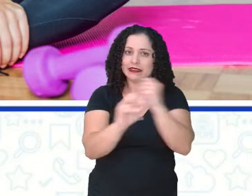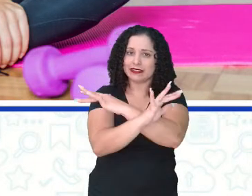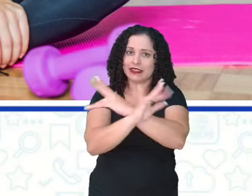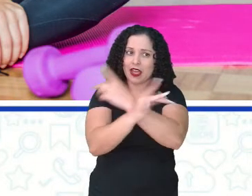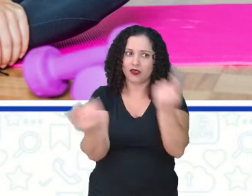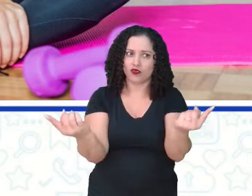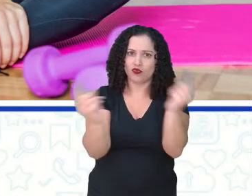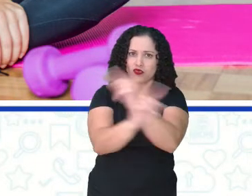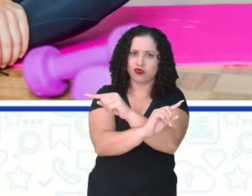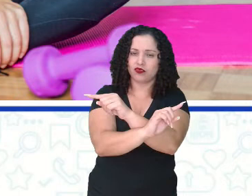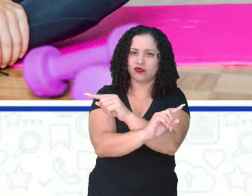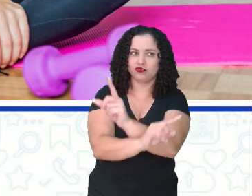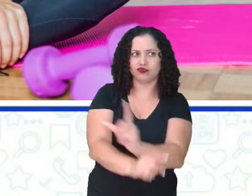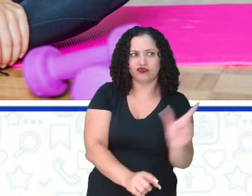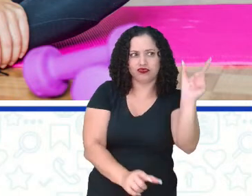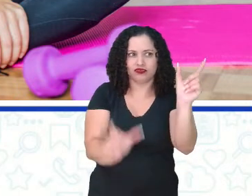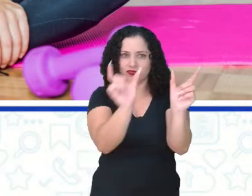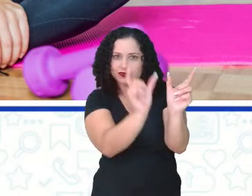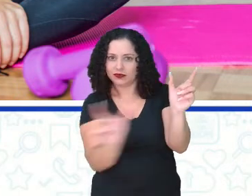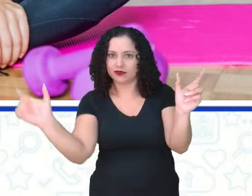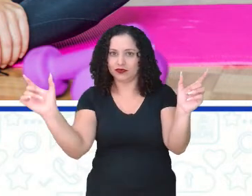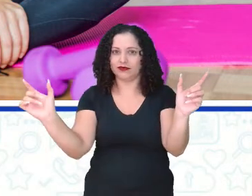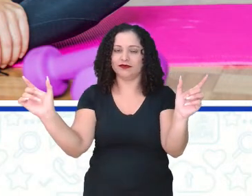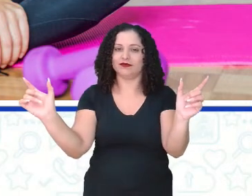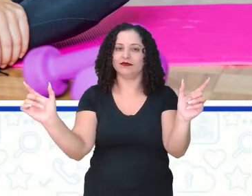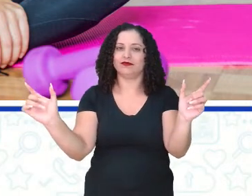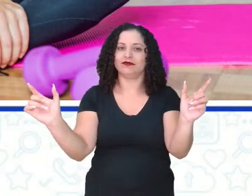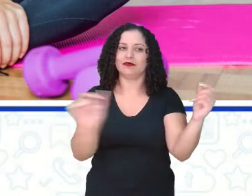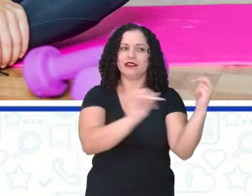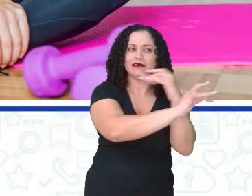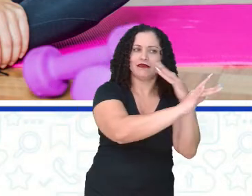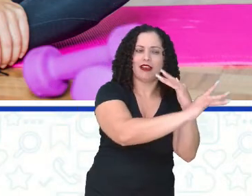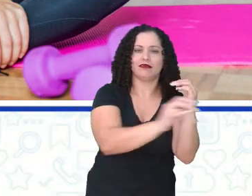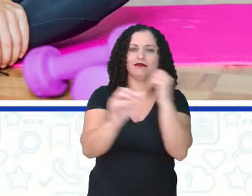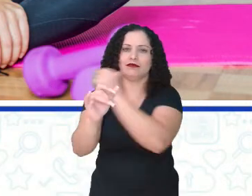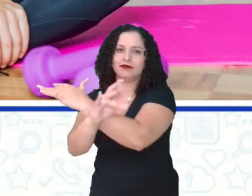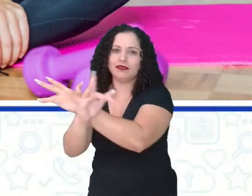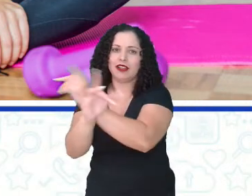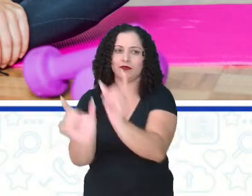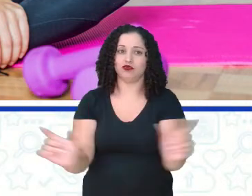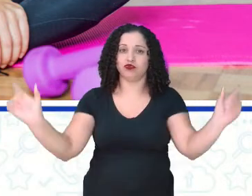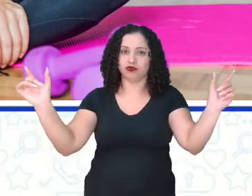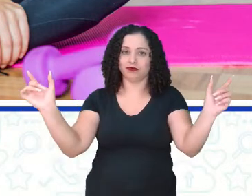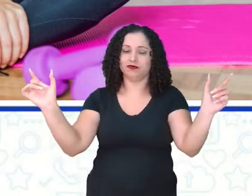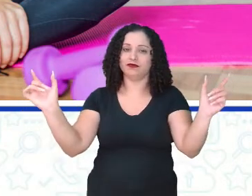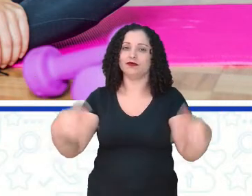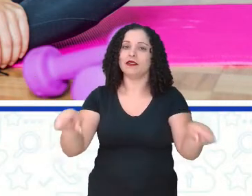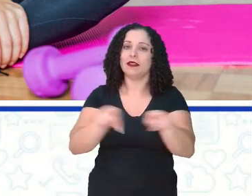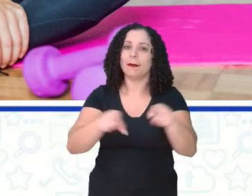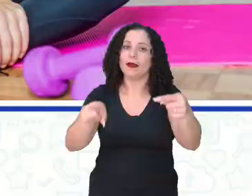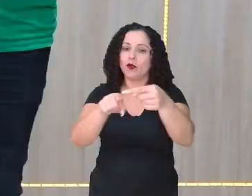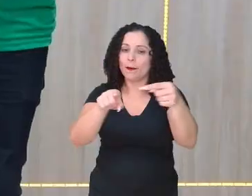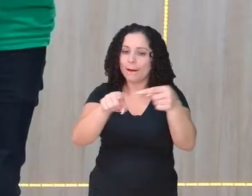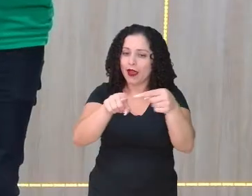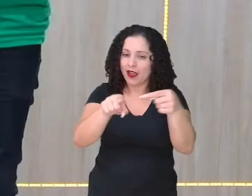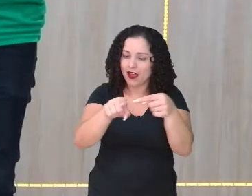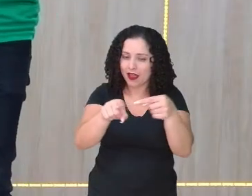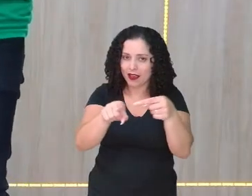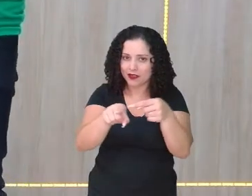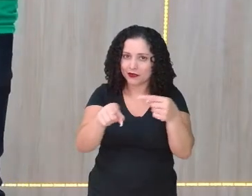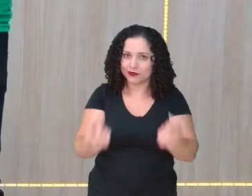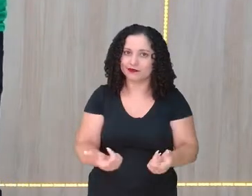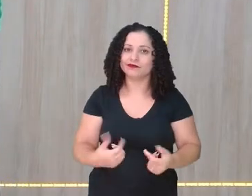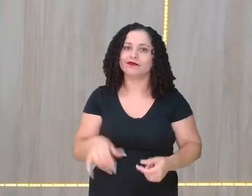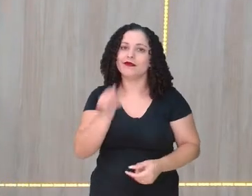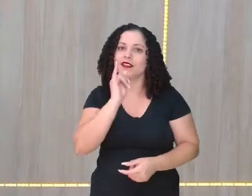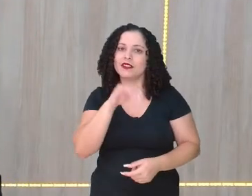e o Olinda por New York, tá bom? Você pode fazer isso também em relação aos bairros. How far is